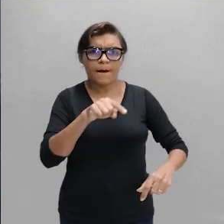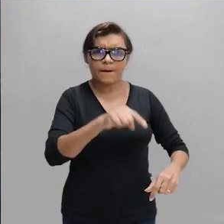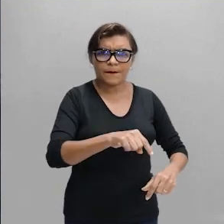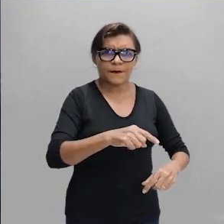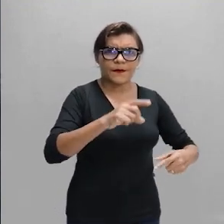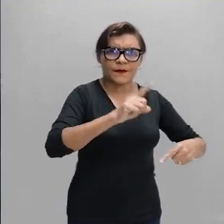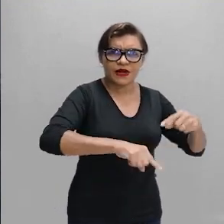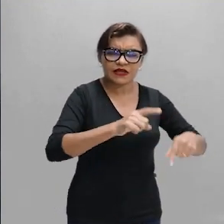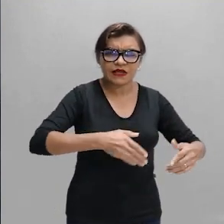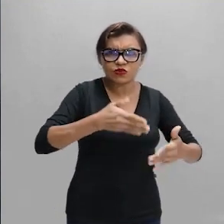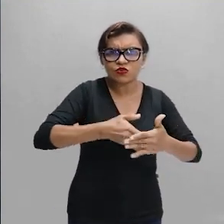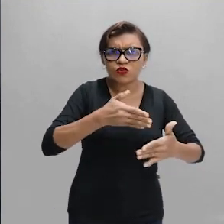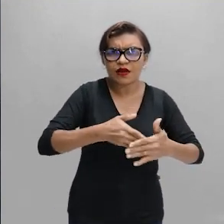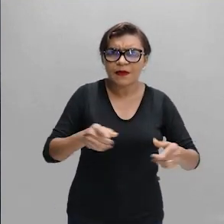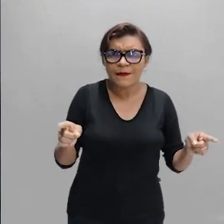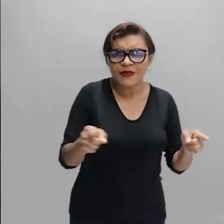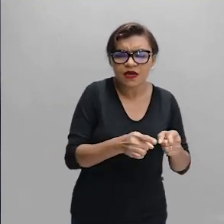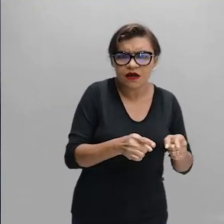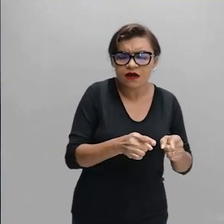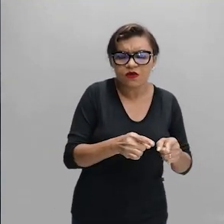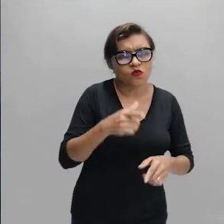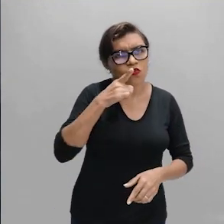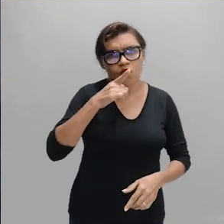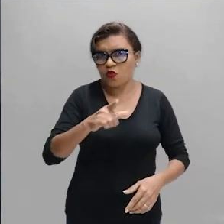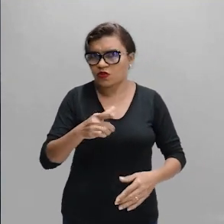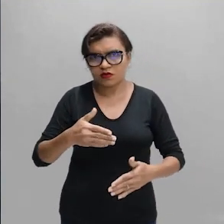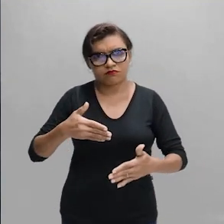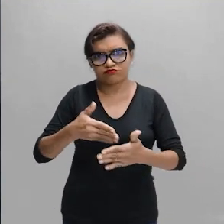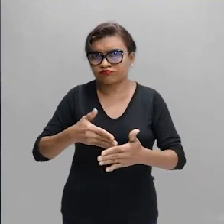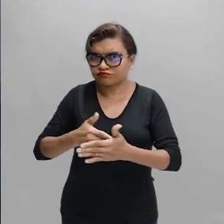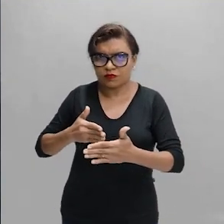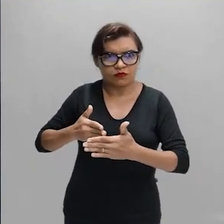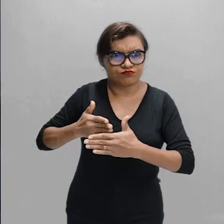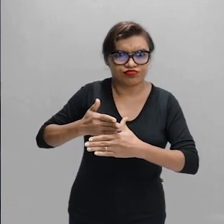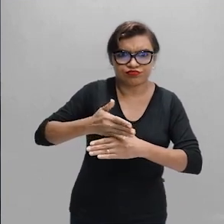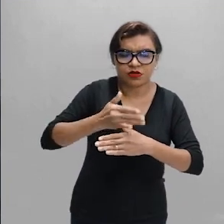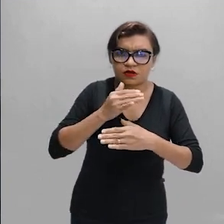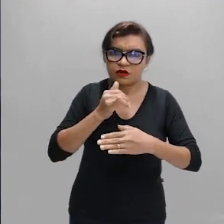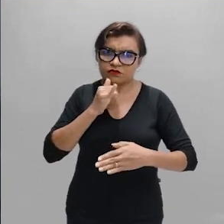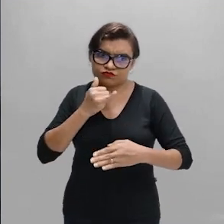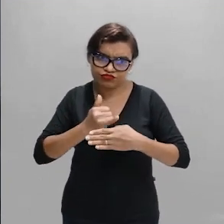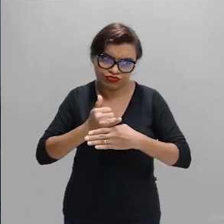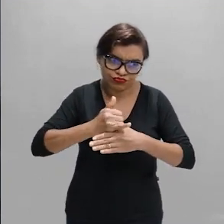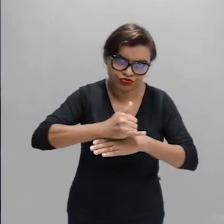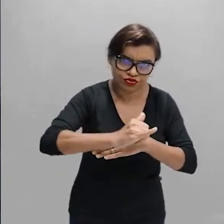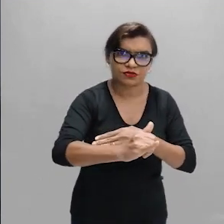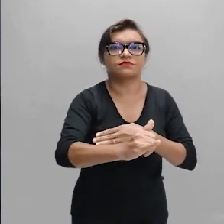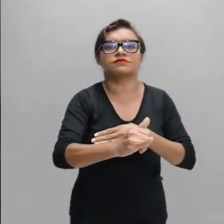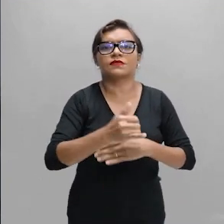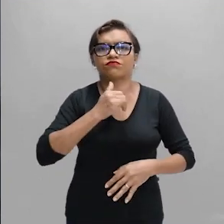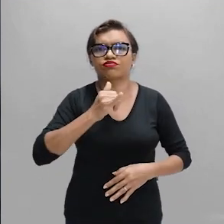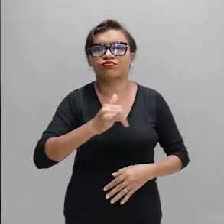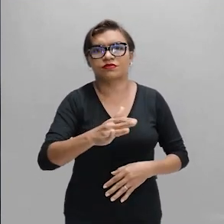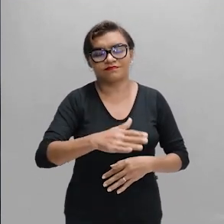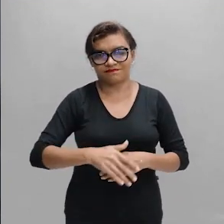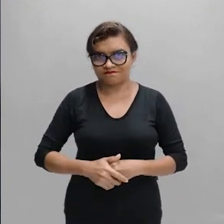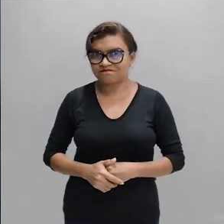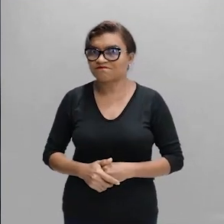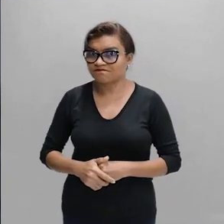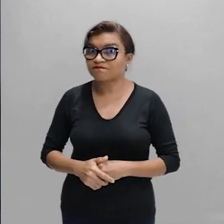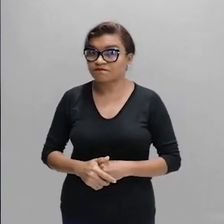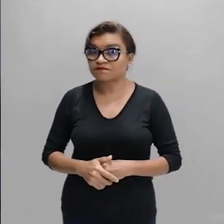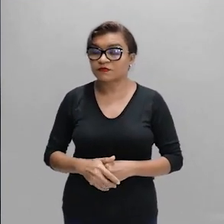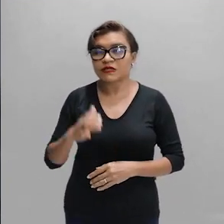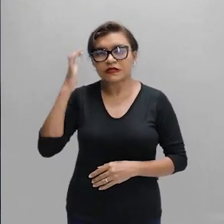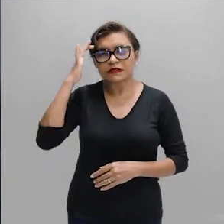pequeno, infelizmente ele não vai conseguir ali segurar a passagem da corrente elétrica, ele não vai conseguir segurar o fluxo. Tá ok? Isso é